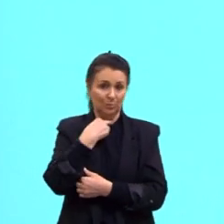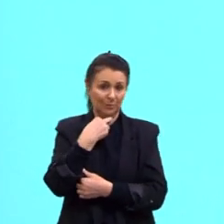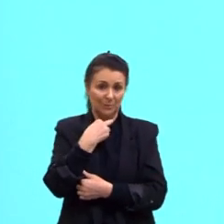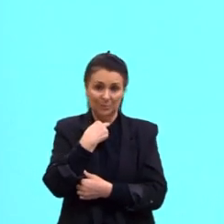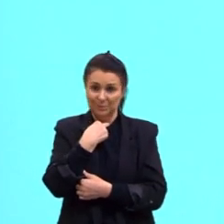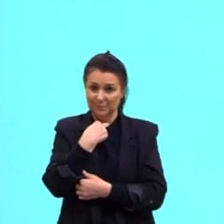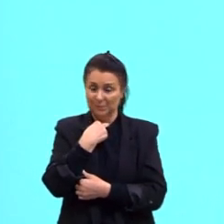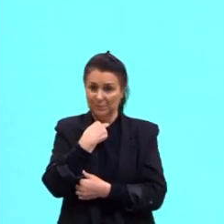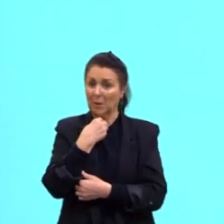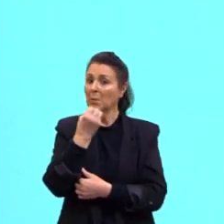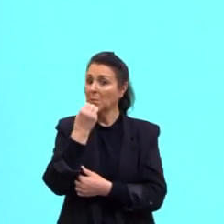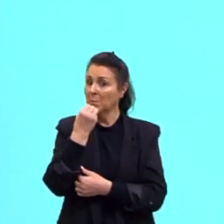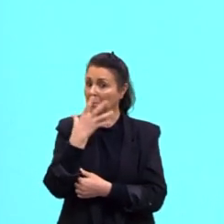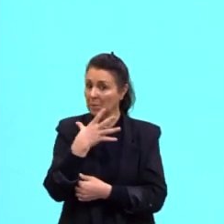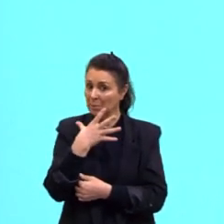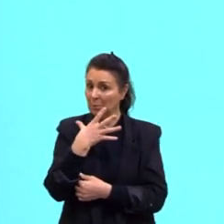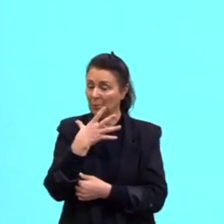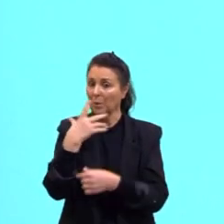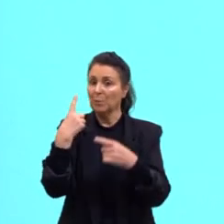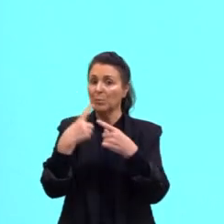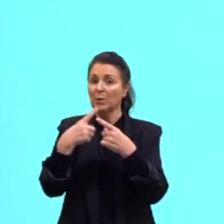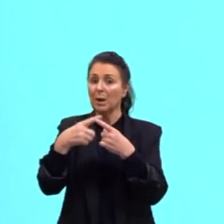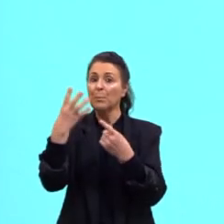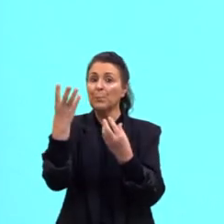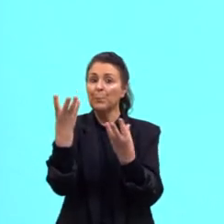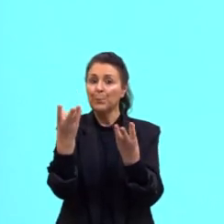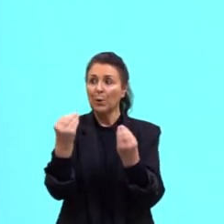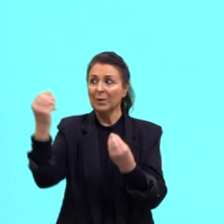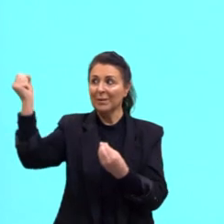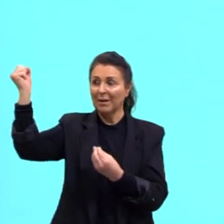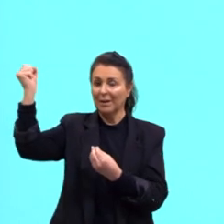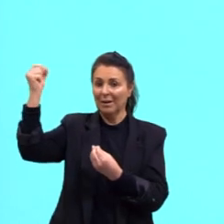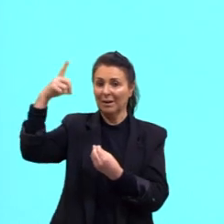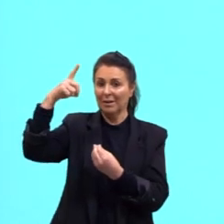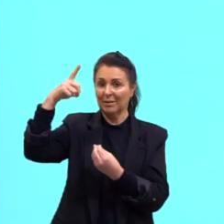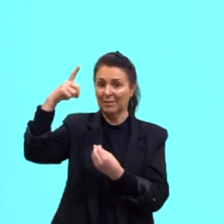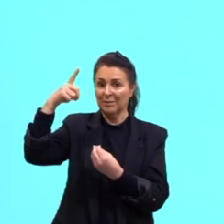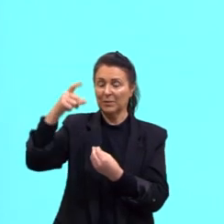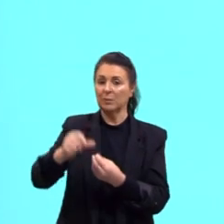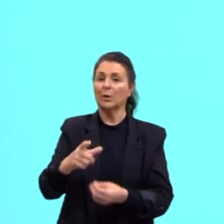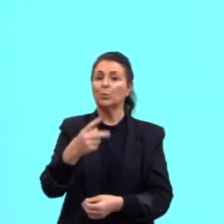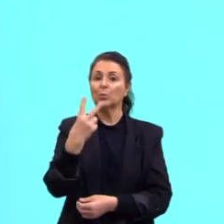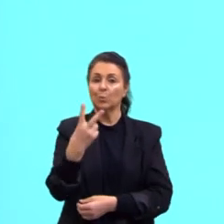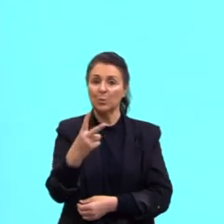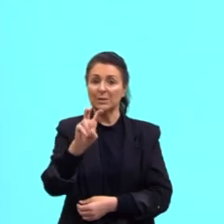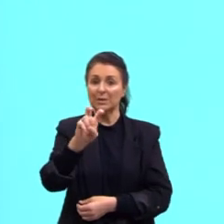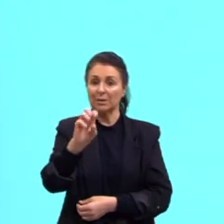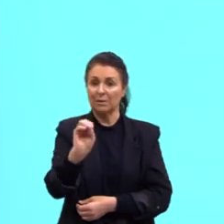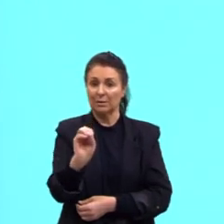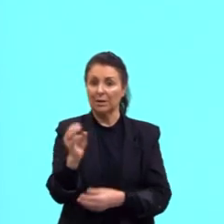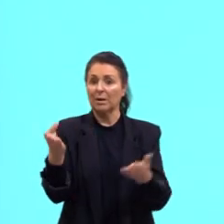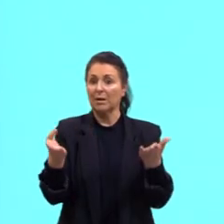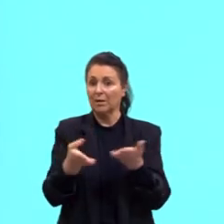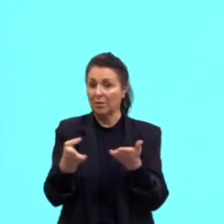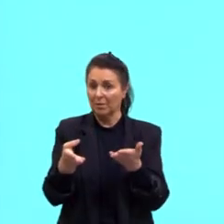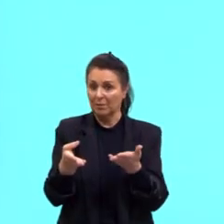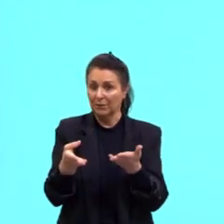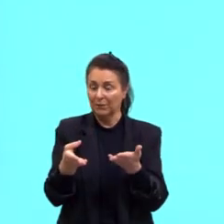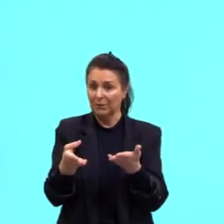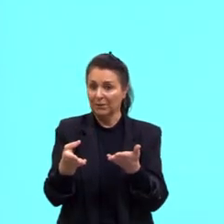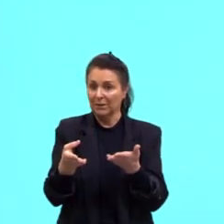é ideal porque não não tá sendo e eu tenho duas de 50 então eu vou ficar entre essas duas